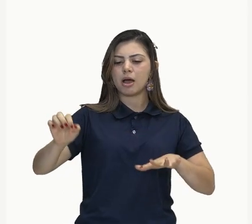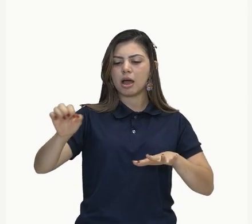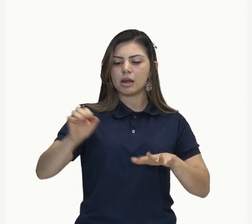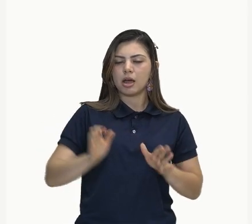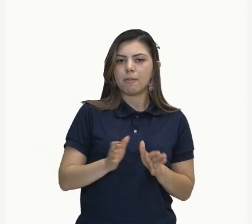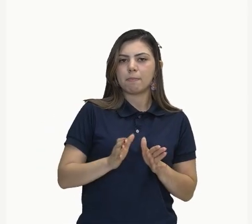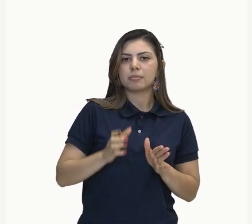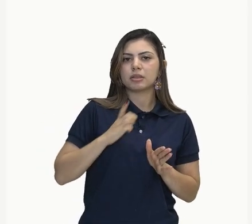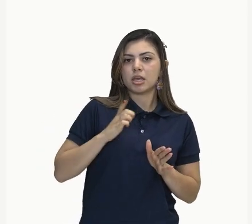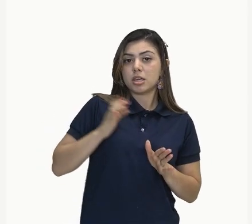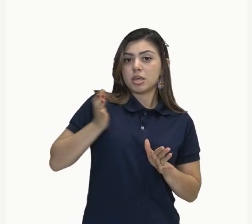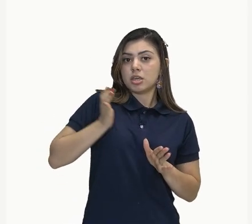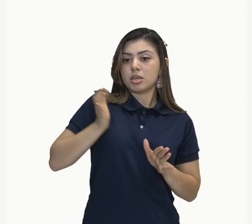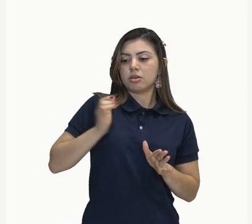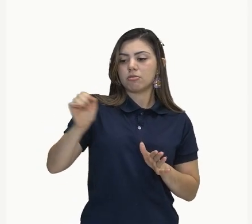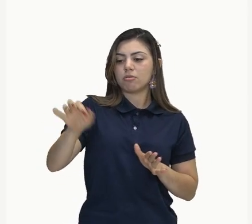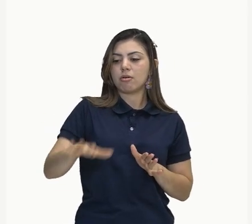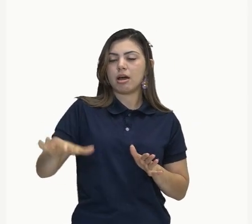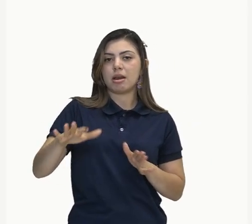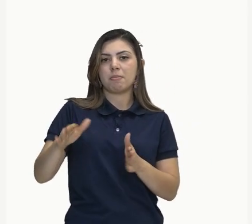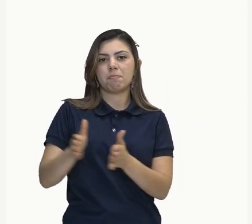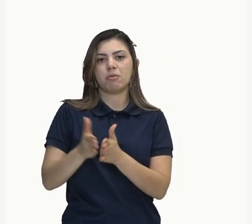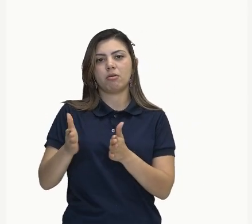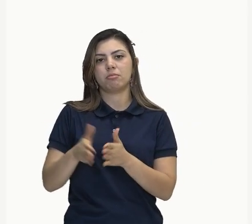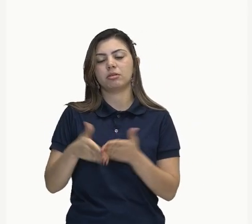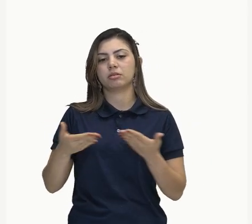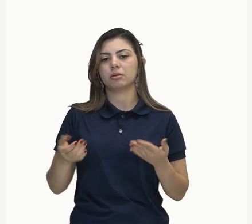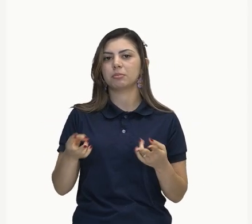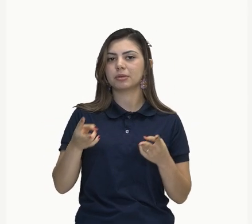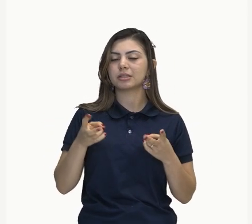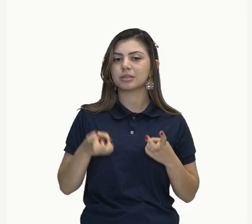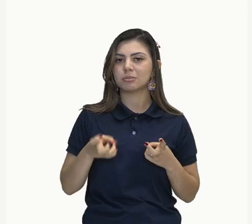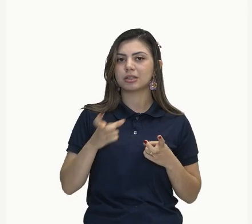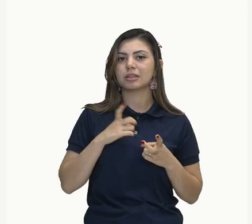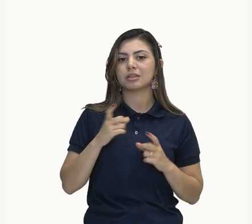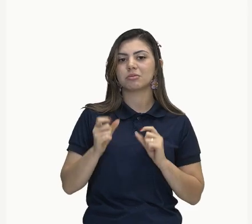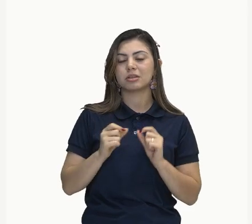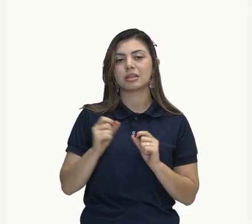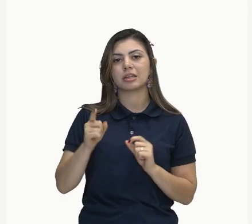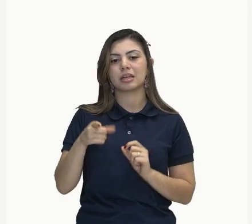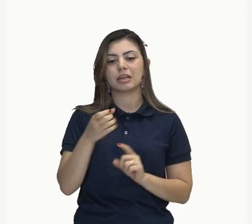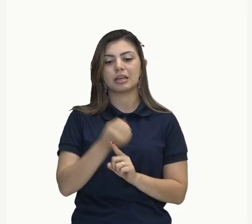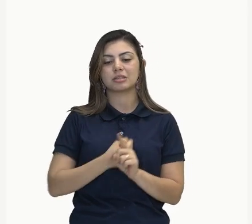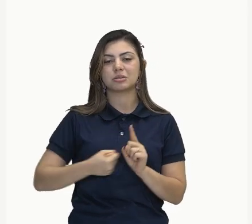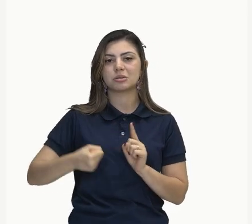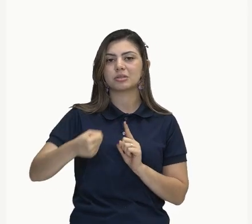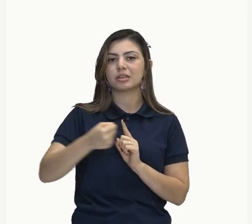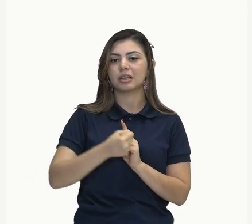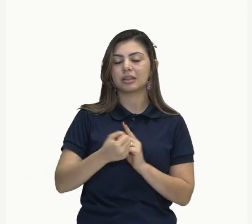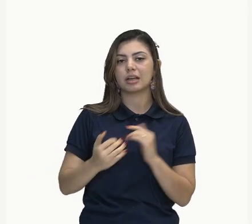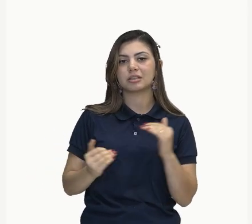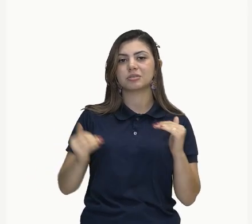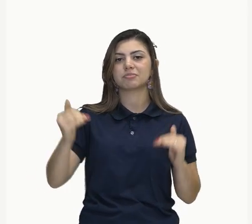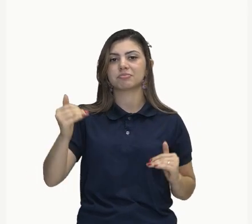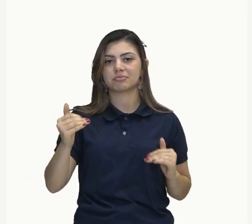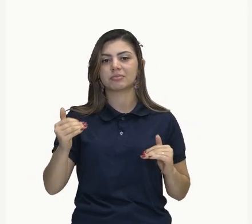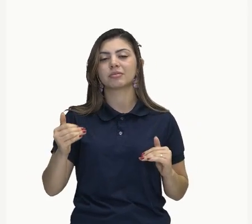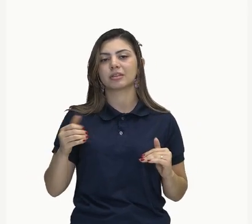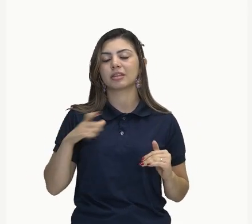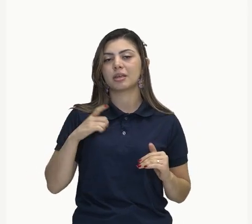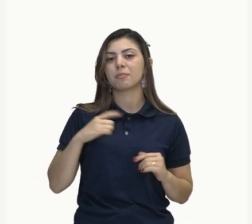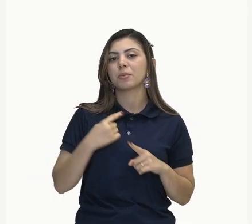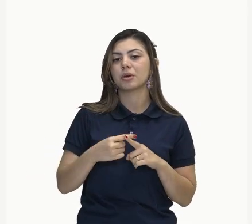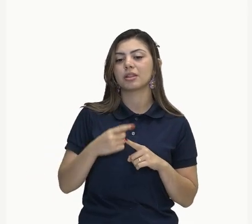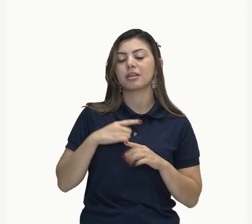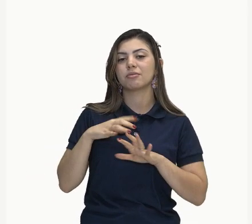mesmo local. Então, a segregação ela não é um acidente, ela é o resultado de escolhas econômicas, políticas e